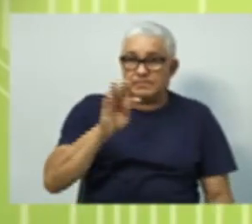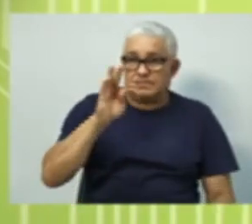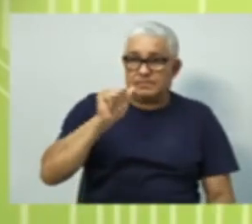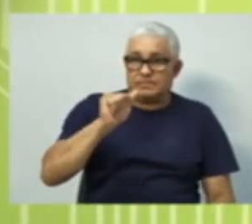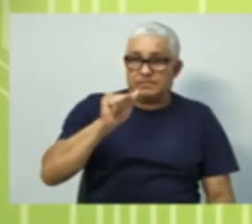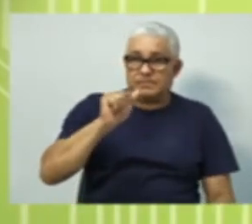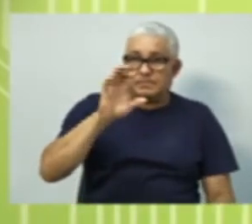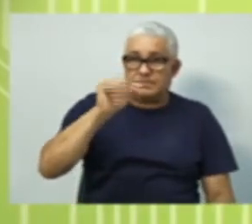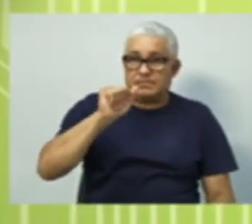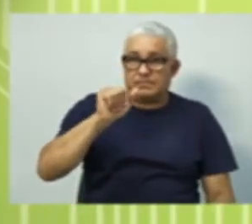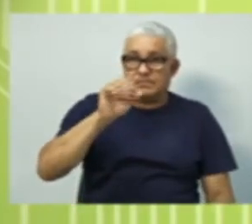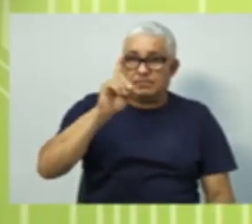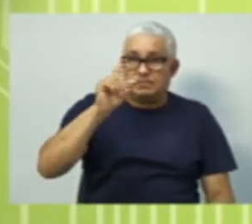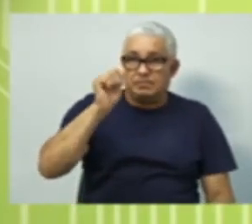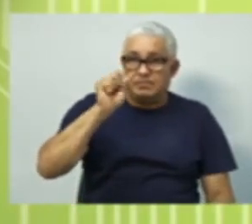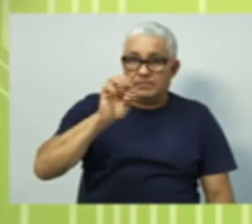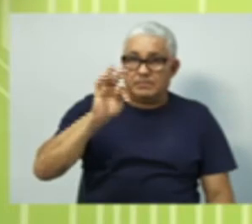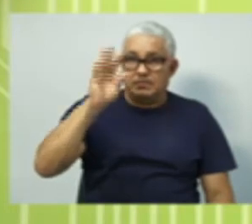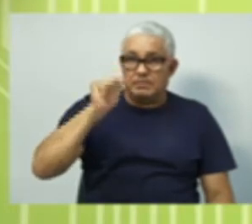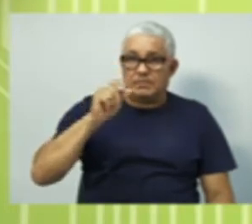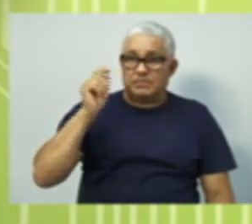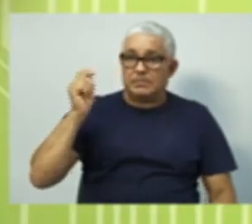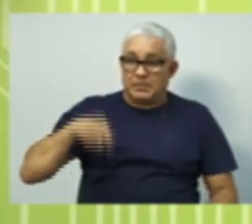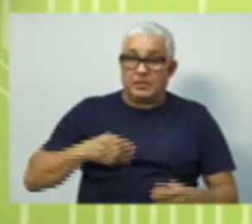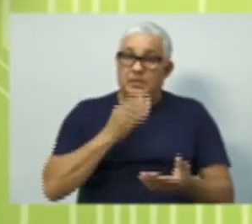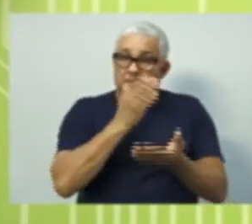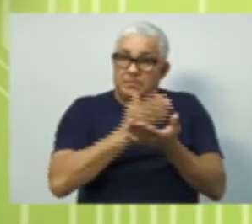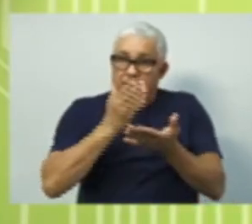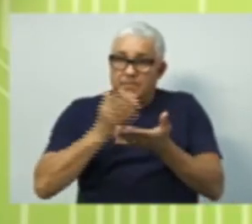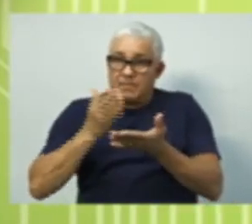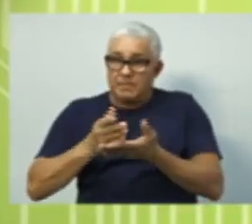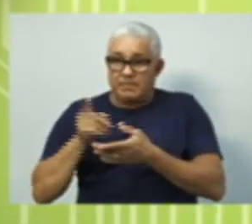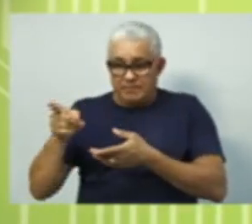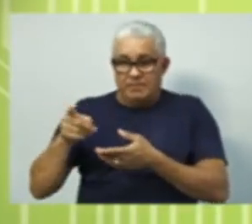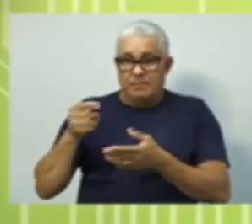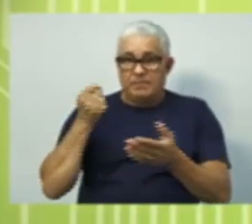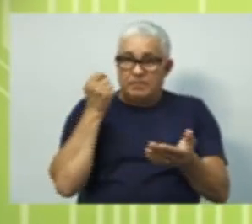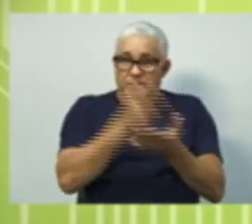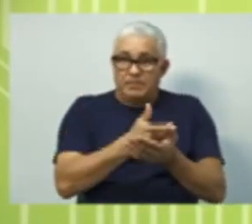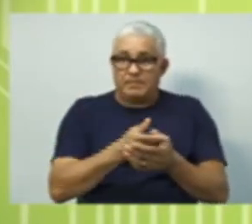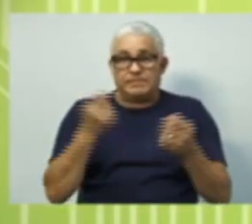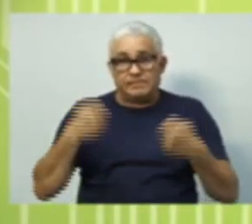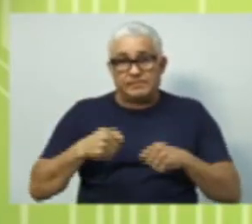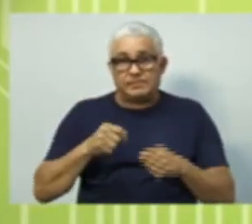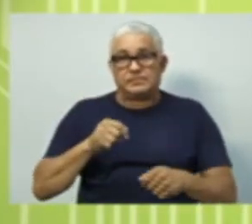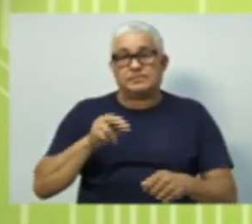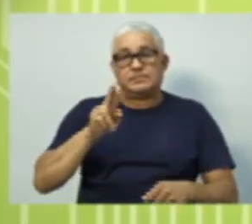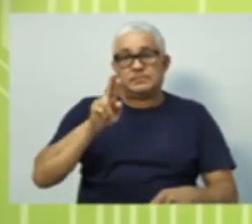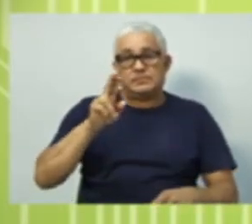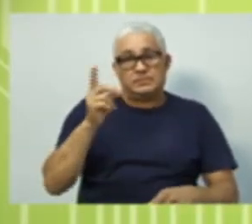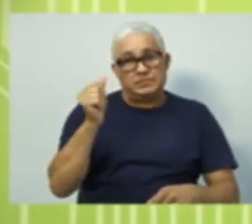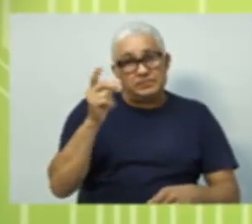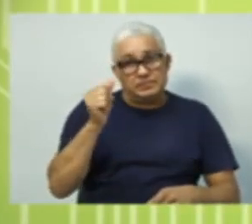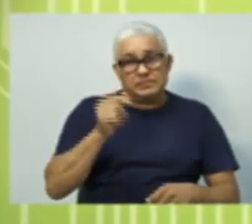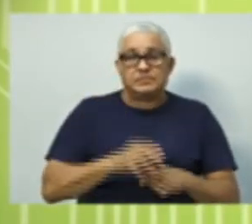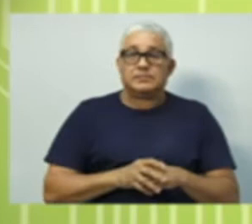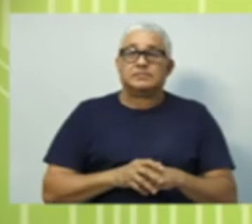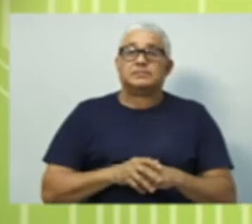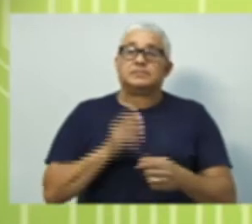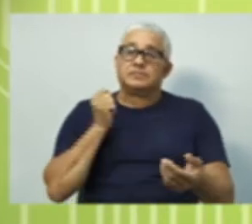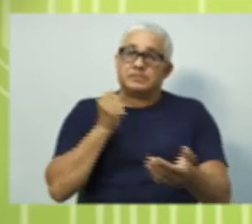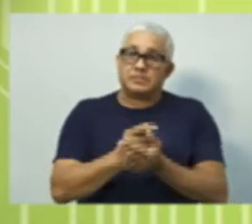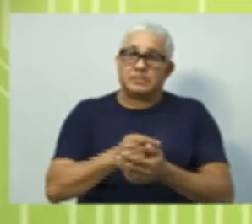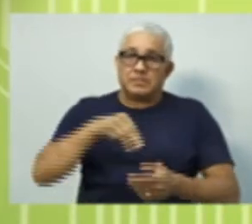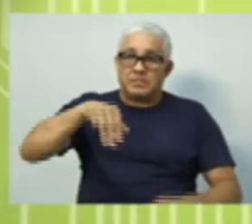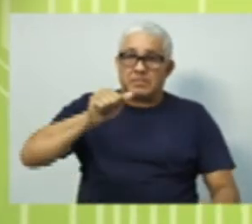hoje. Quando for daqui a 30 dias, a política econômica, a situação econômica do país e do mundo vai permitir que você